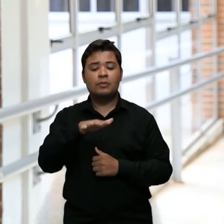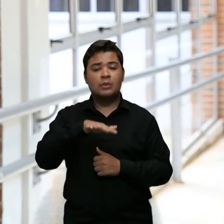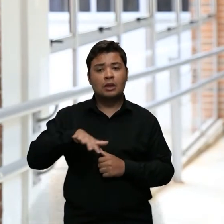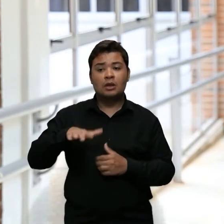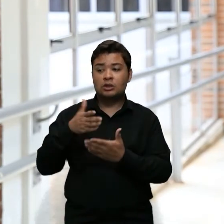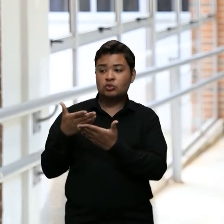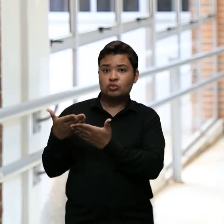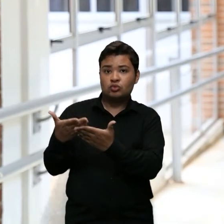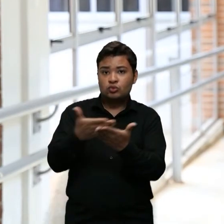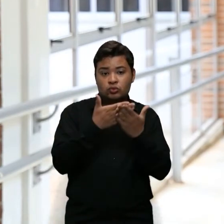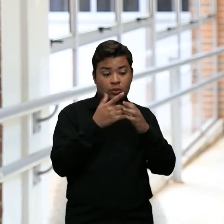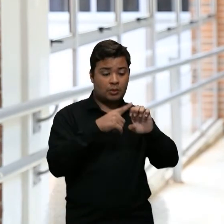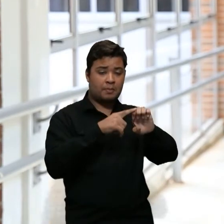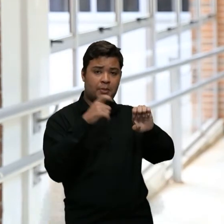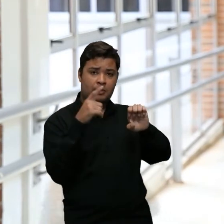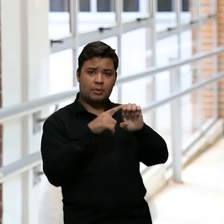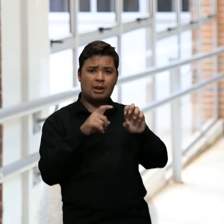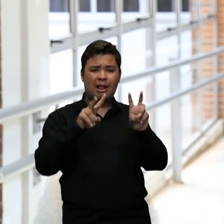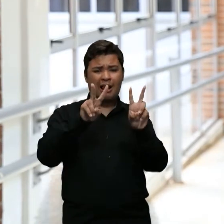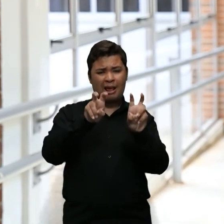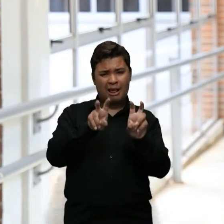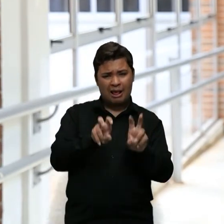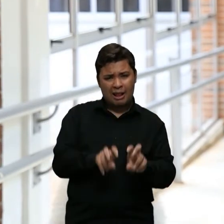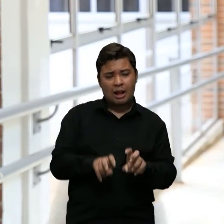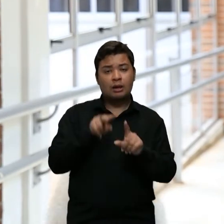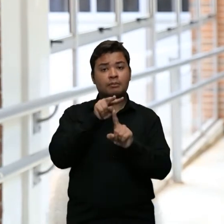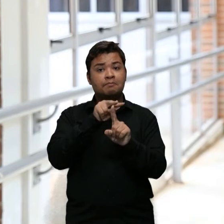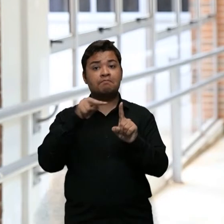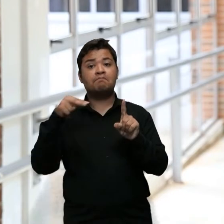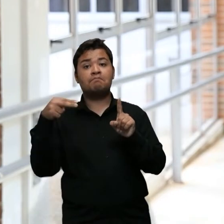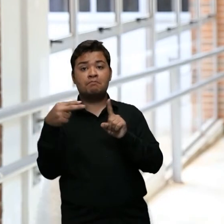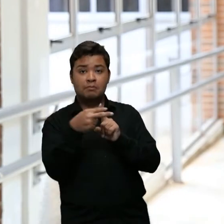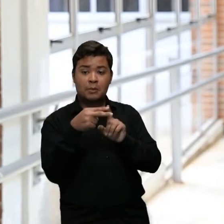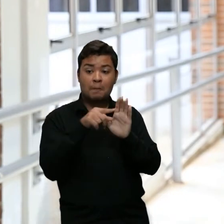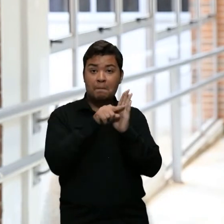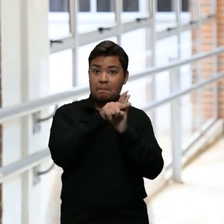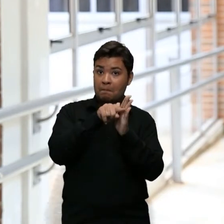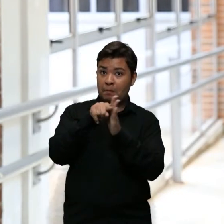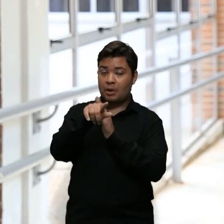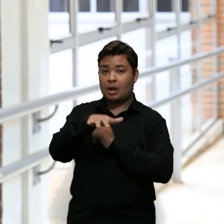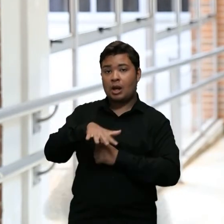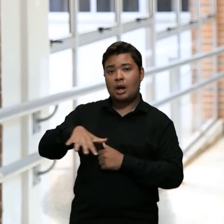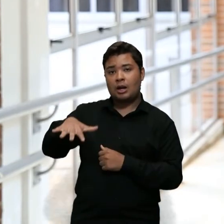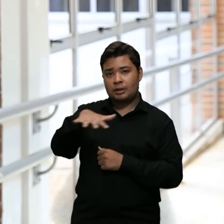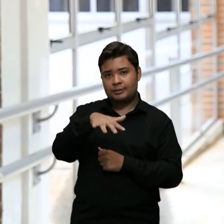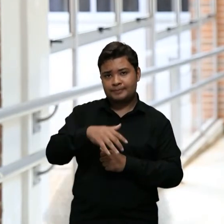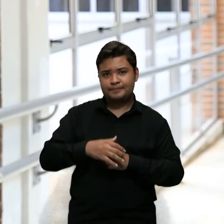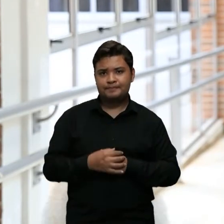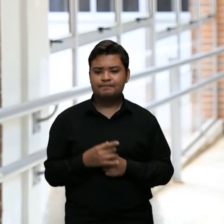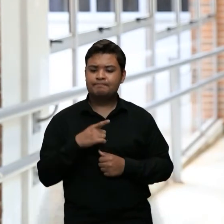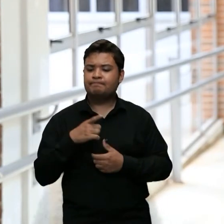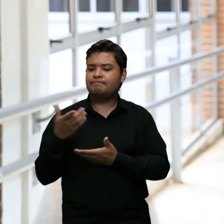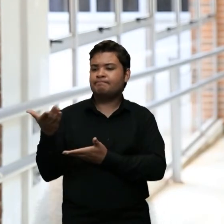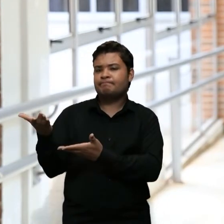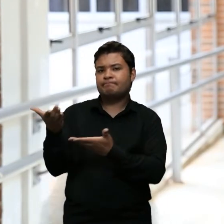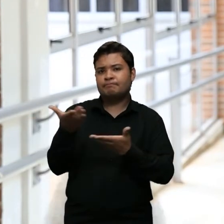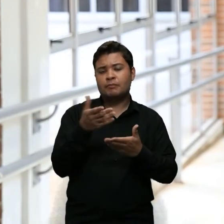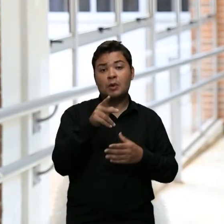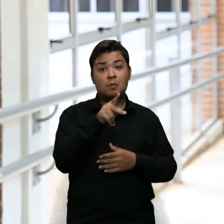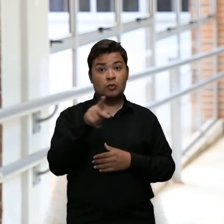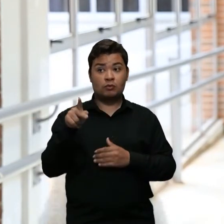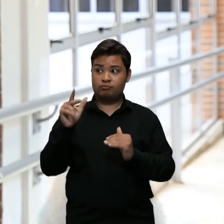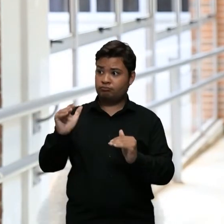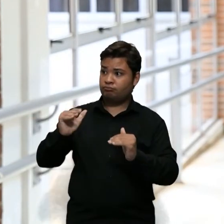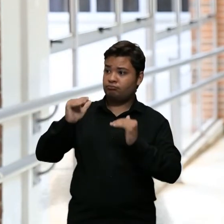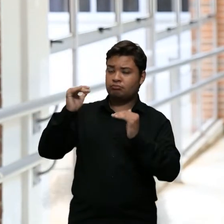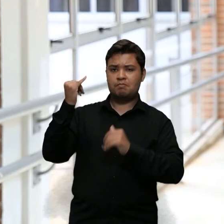do empreendedorismo, temas e perspectivas de pesquisas, que conta com a presença de professores